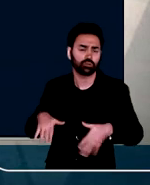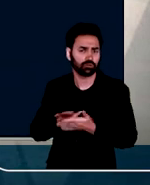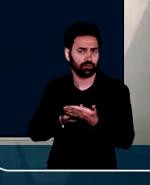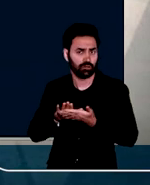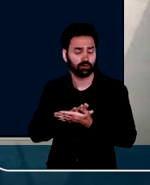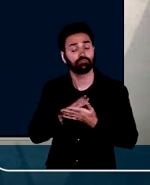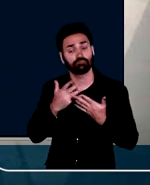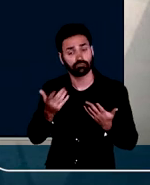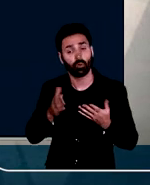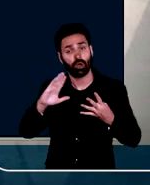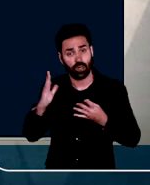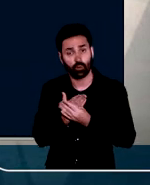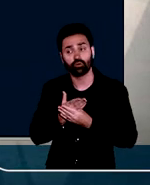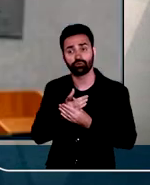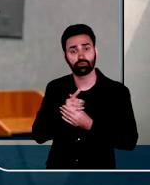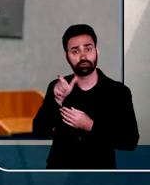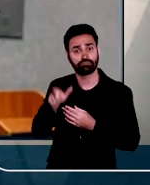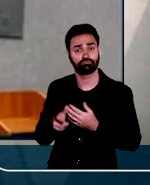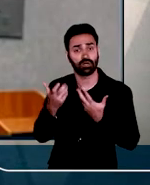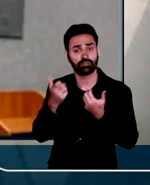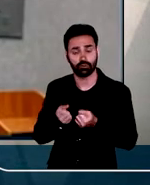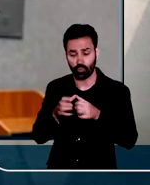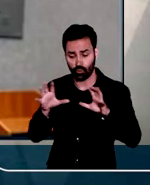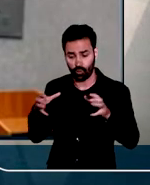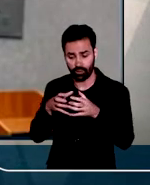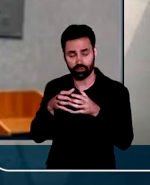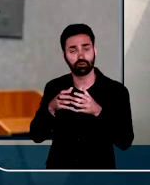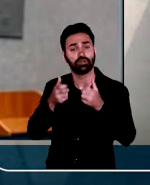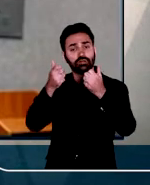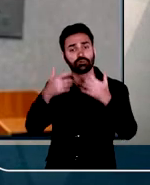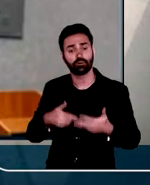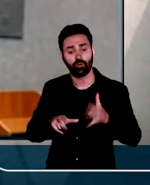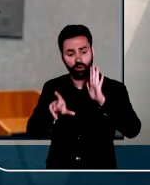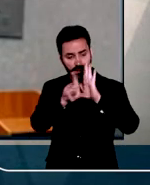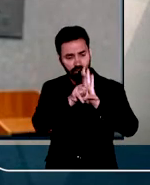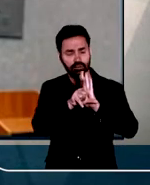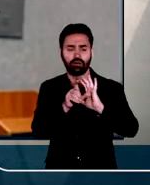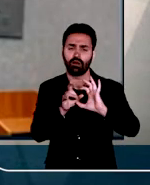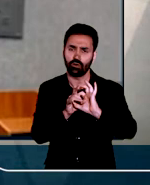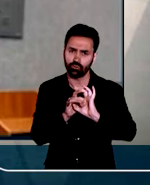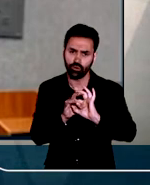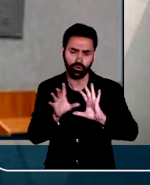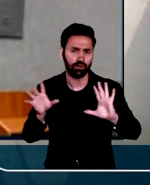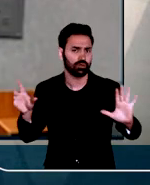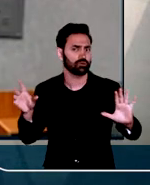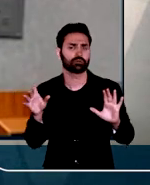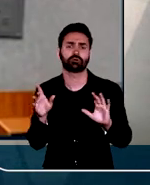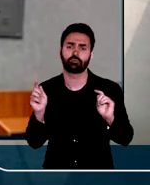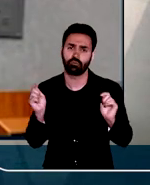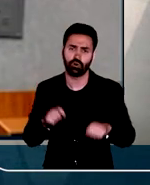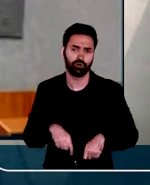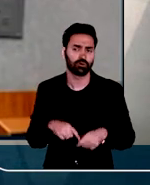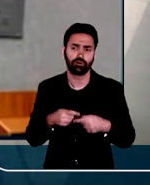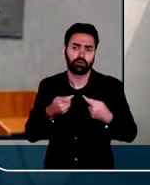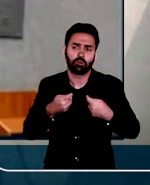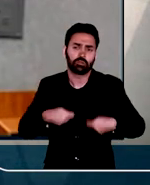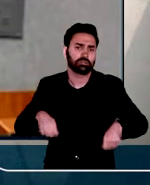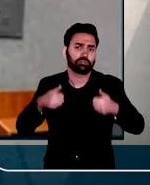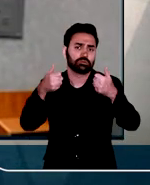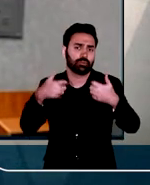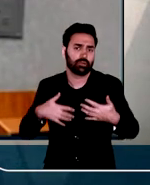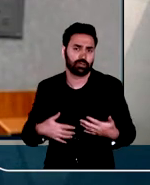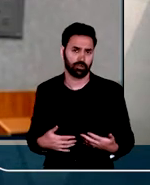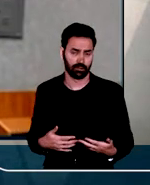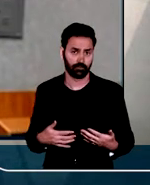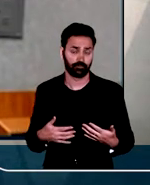segurança jurídica ou a terce a dar provimento ao recurso do homem o colegiado destacou que a legislação autoriza alteração